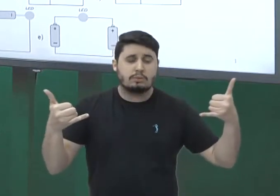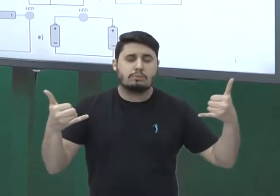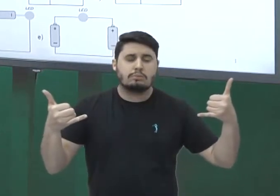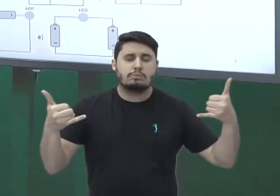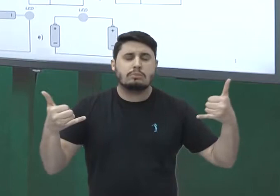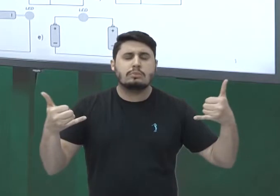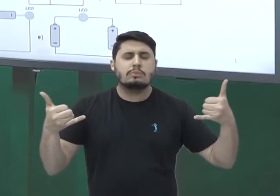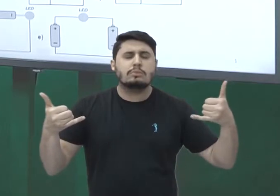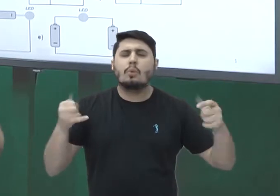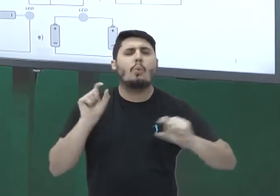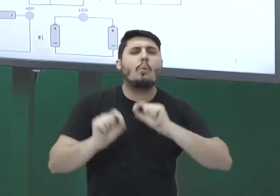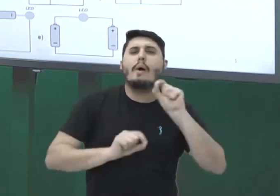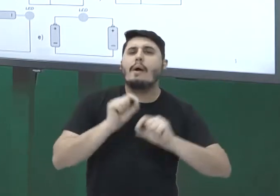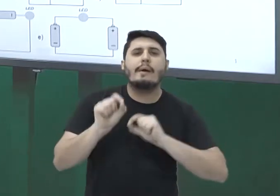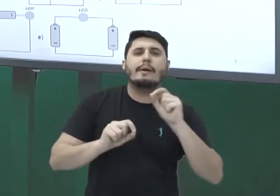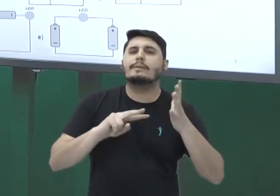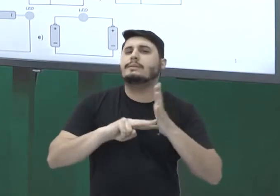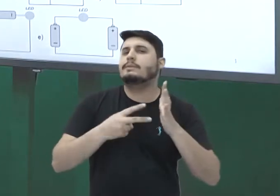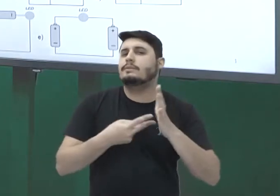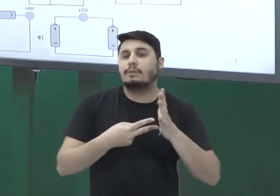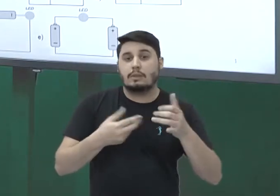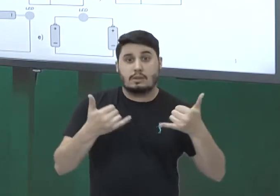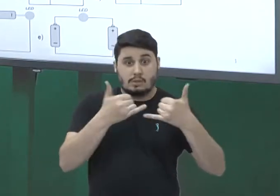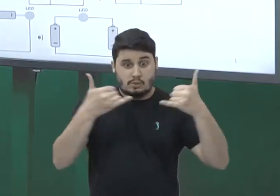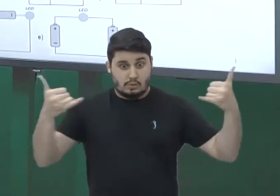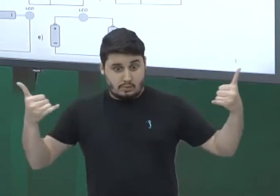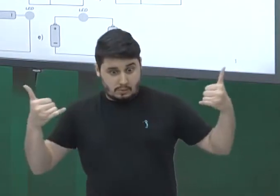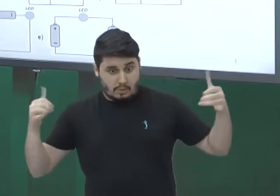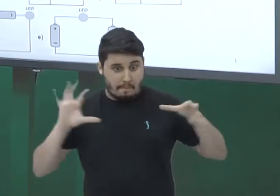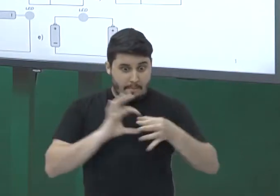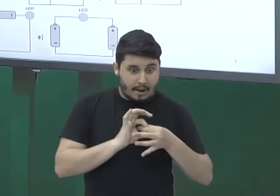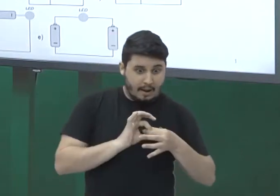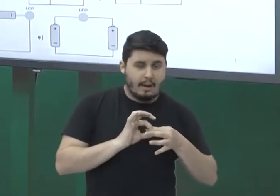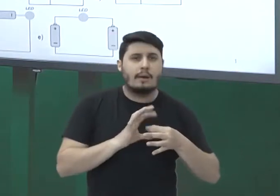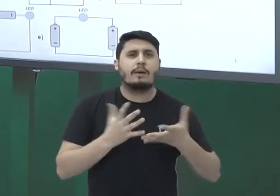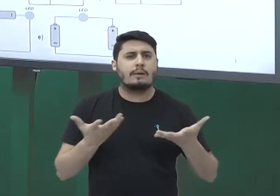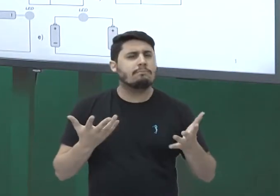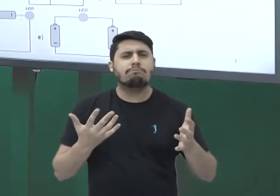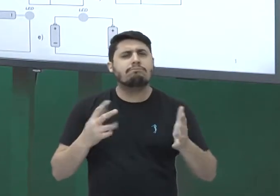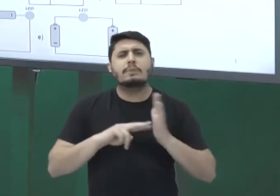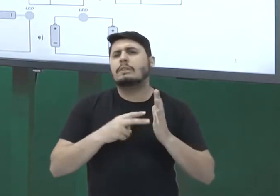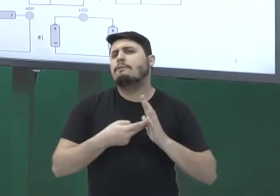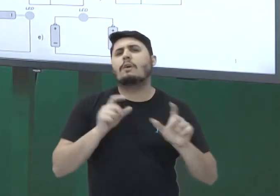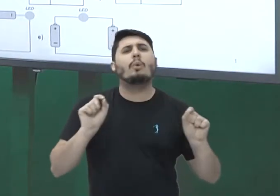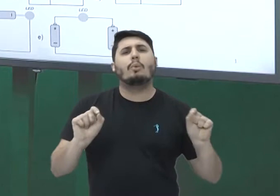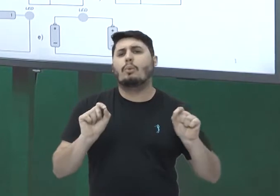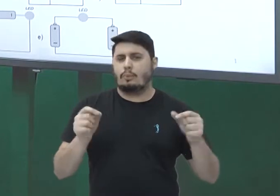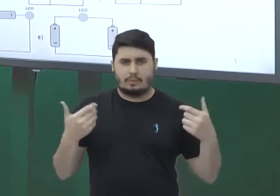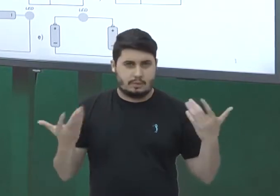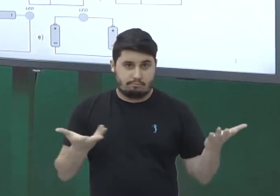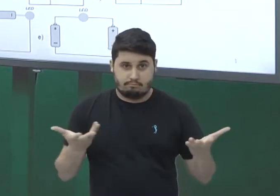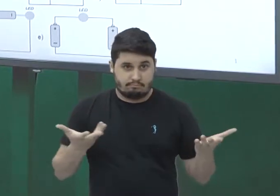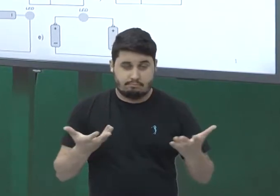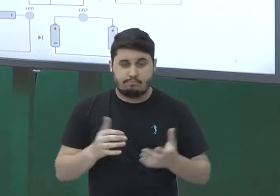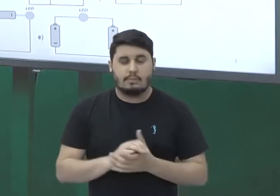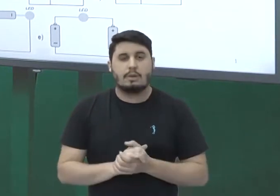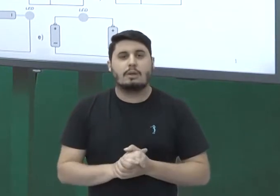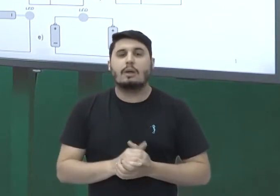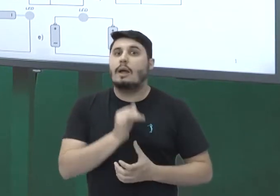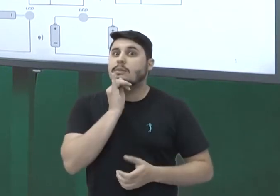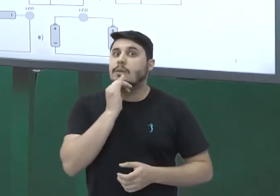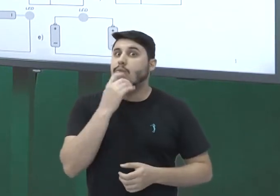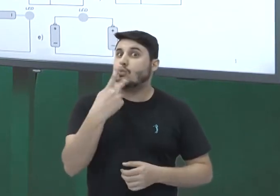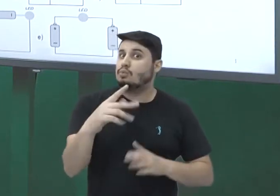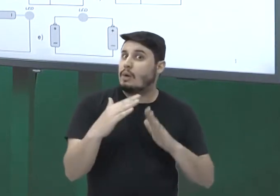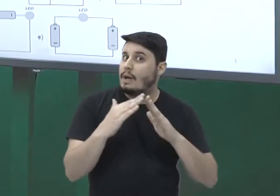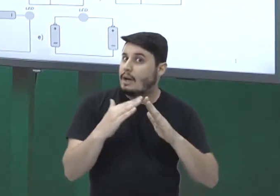esses entes? Certo? O que são circuitos elétricos? Primeiro vamos tentar entender o que significa isso. Veja, na tua casa